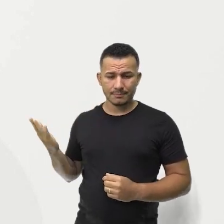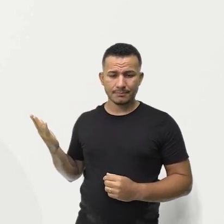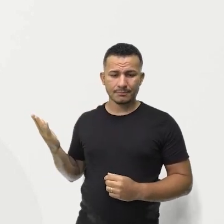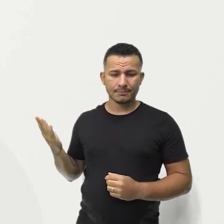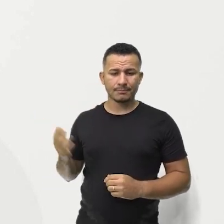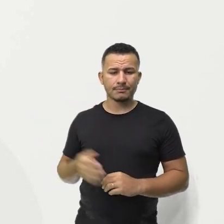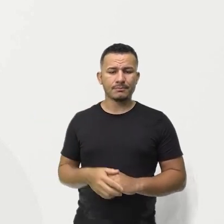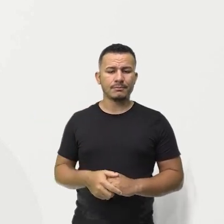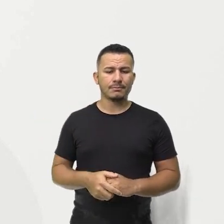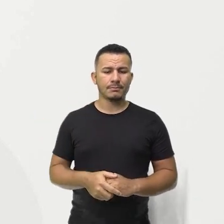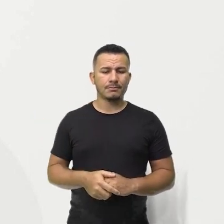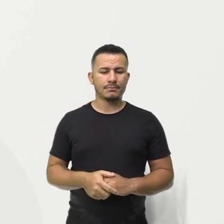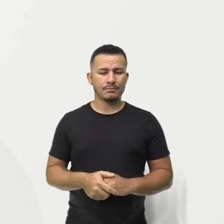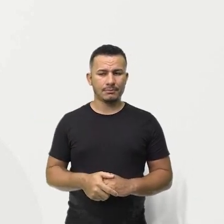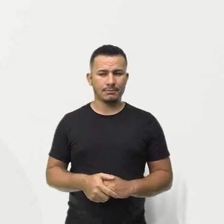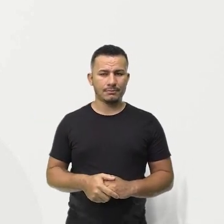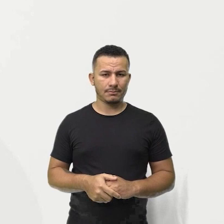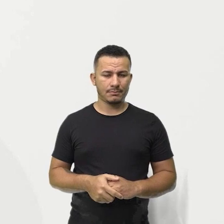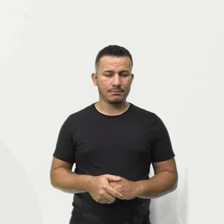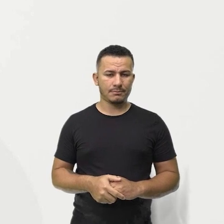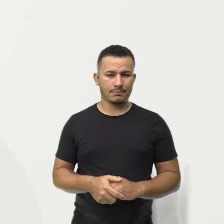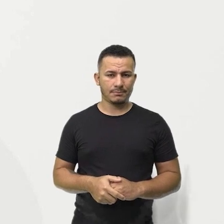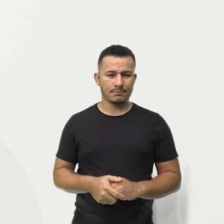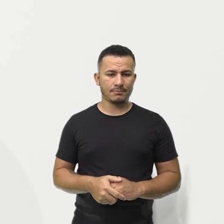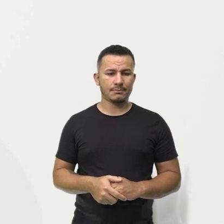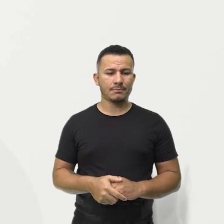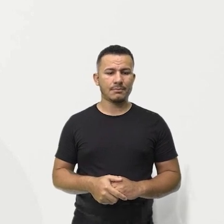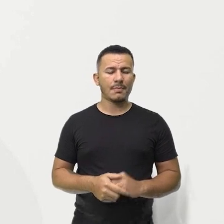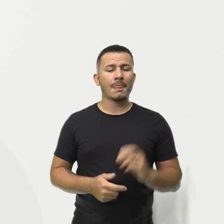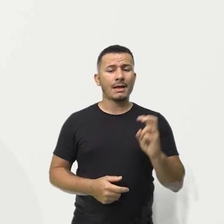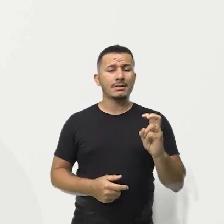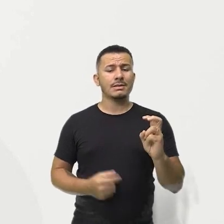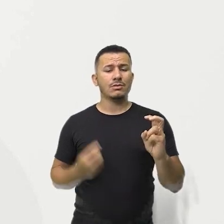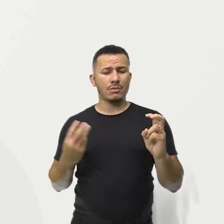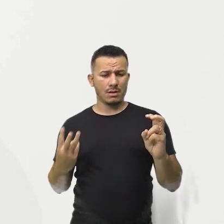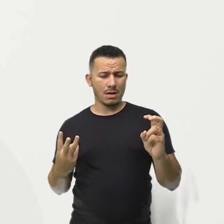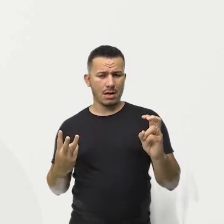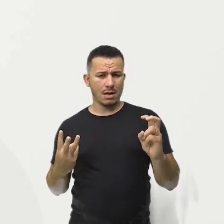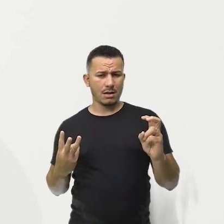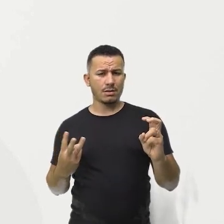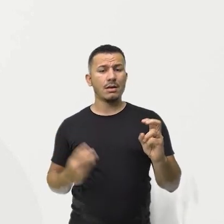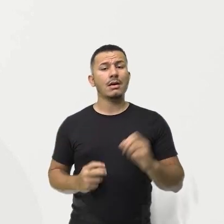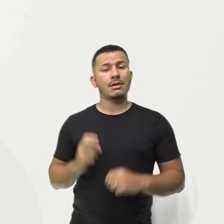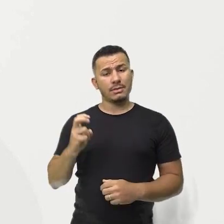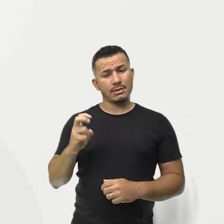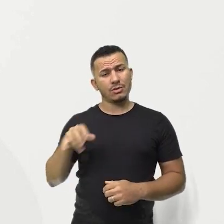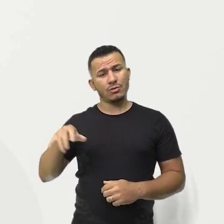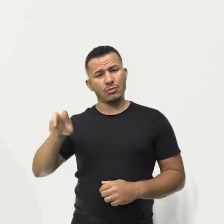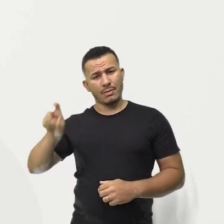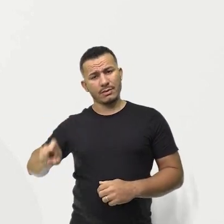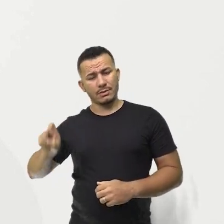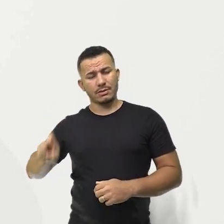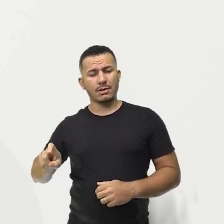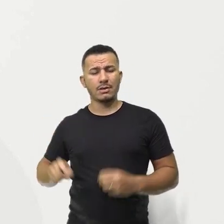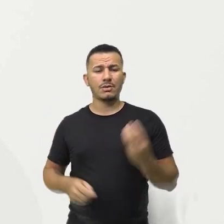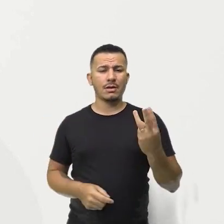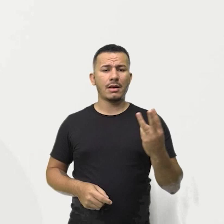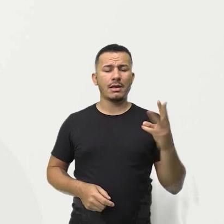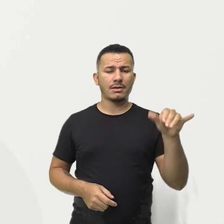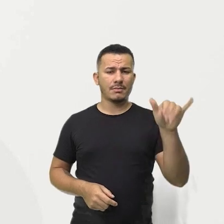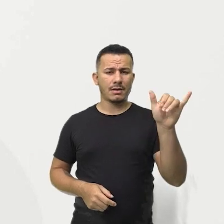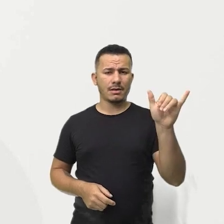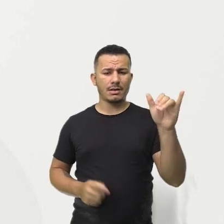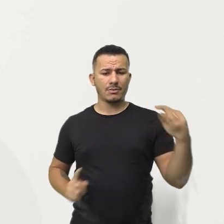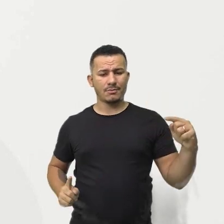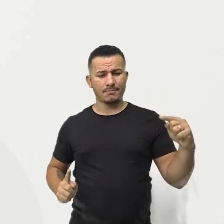O ponto 1 e 3, 1 e 3, aproximadamente aqui, ó. 3 e 4, 3 e